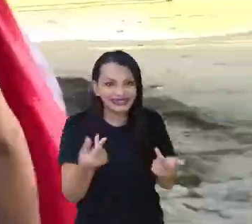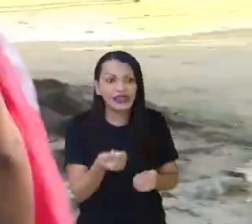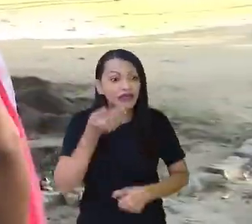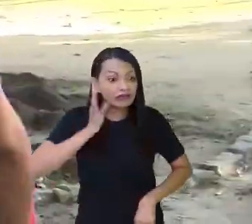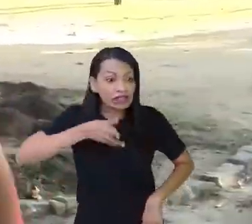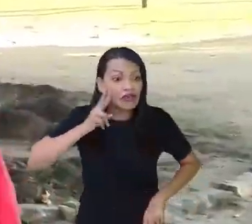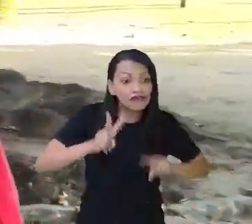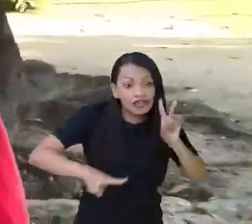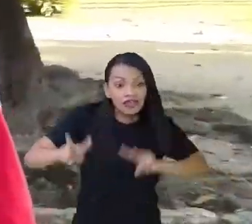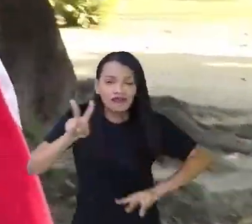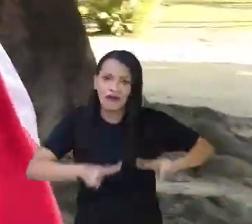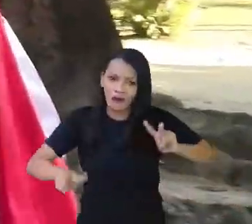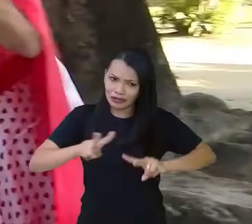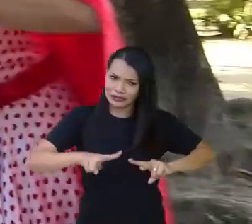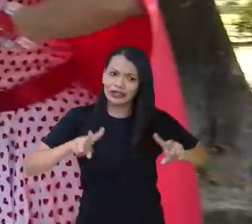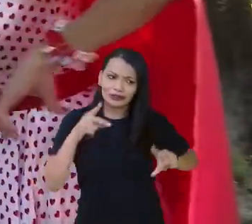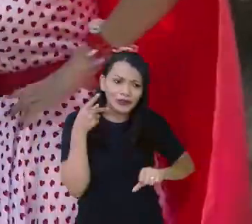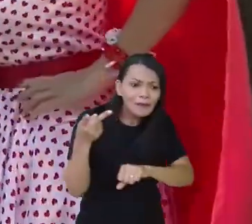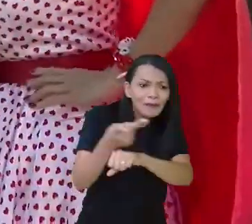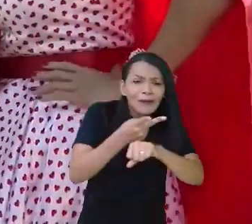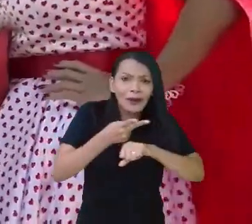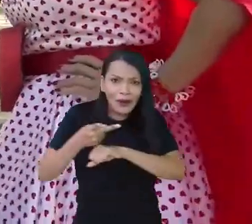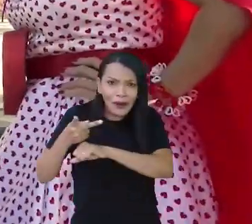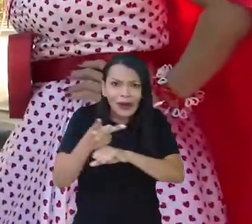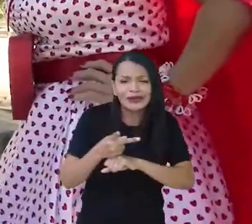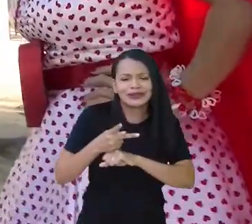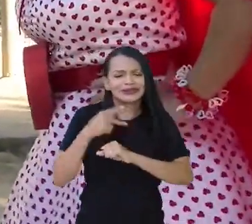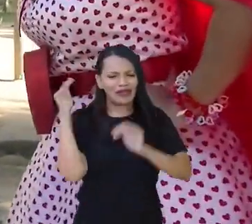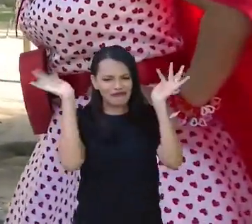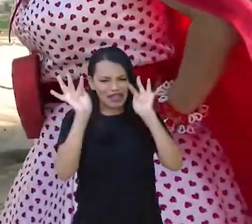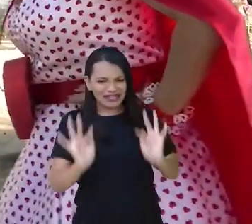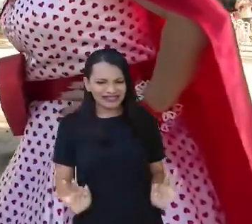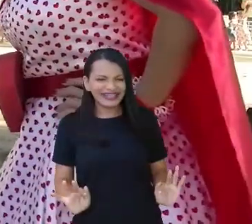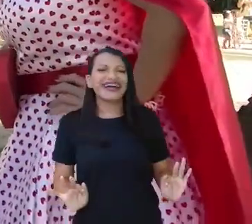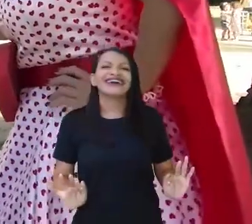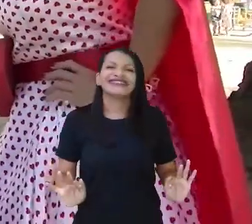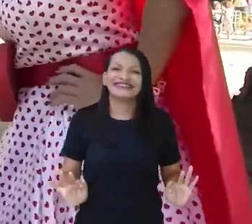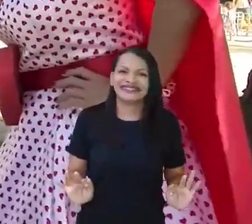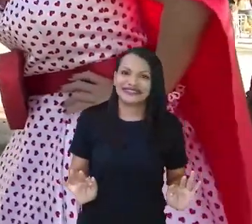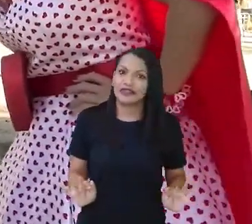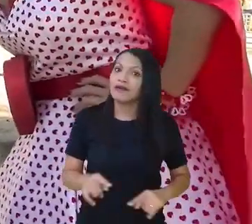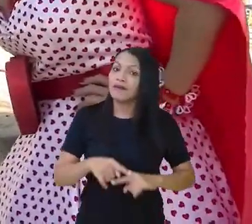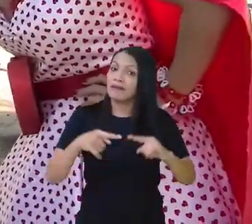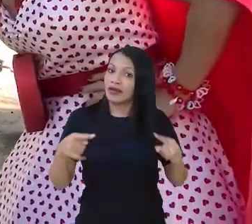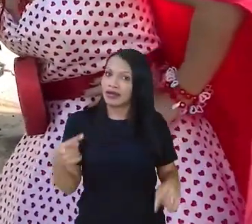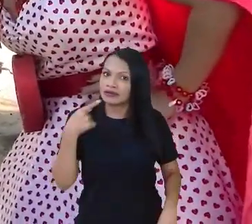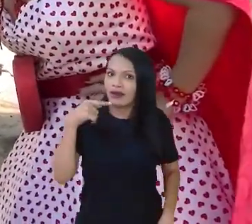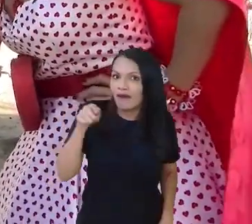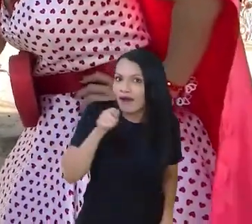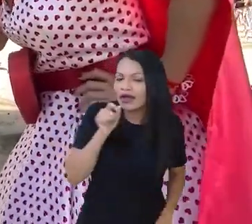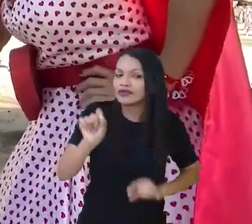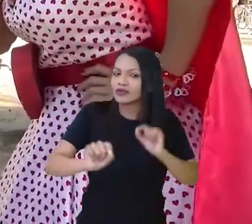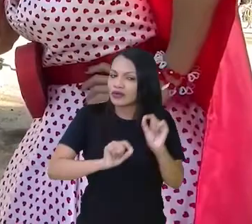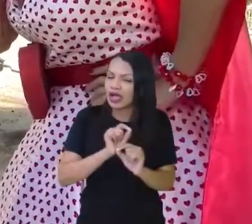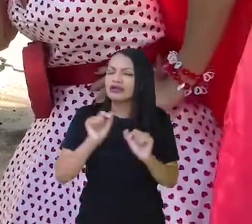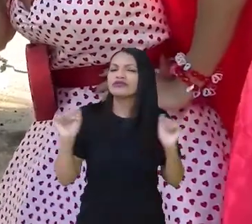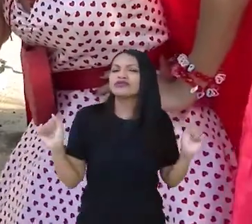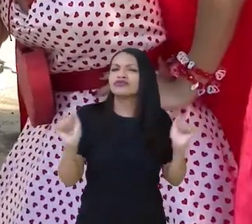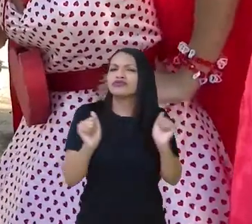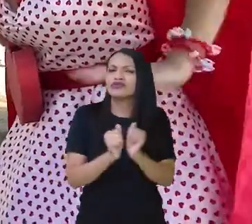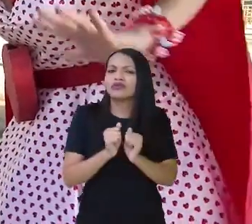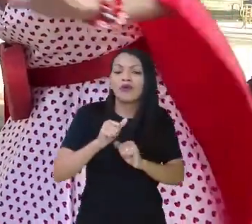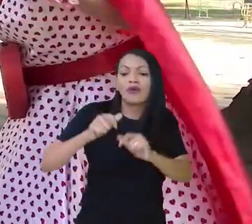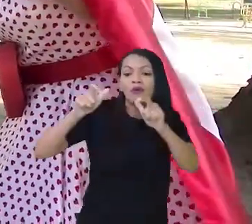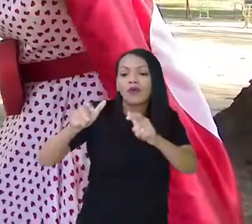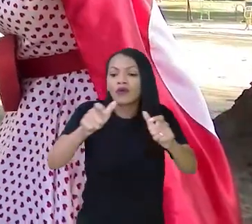Já vi que vocês estão em busca mesmo da felicidade. Mas aí eu vou levá-los para um lugar